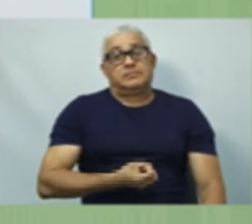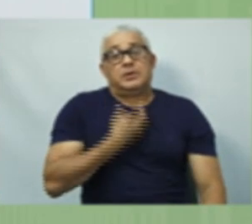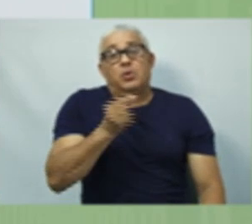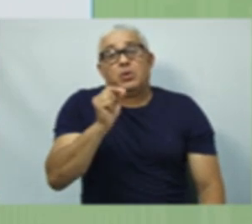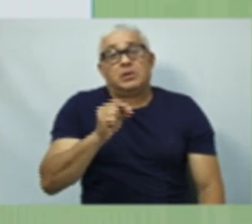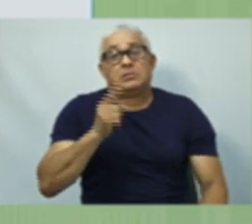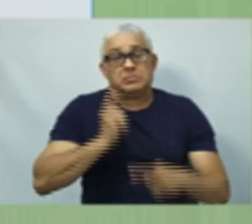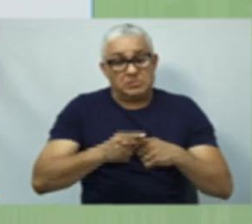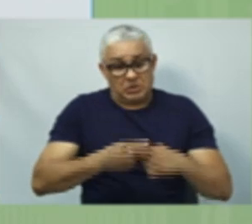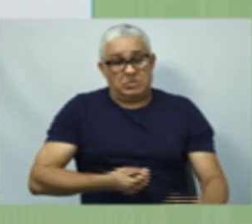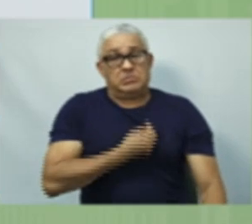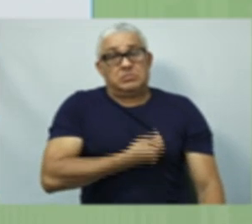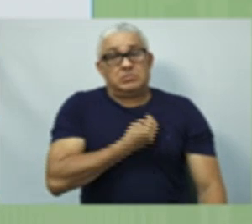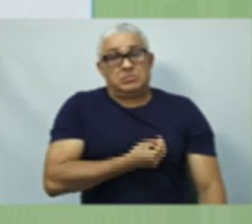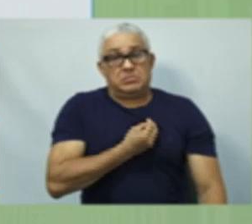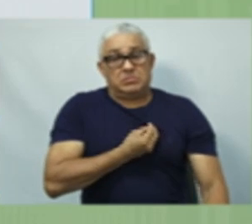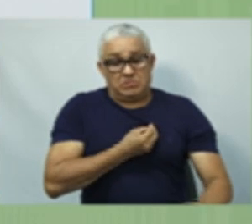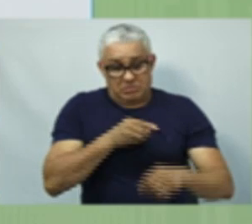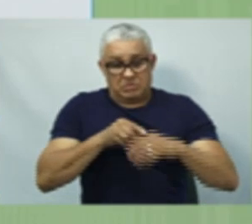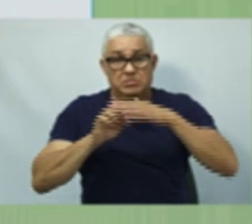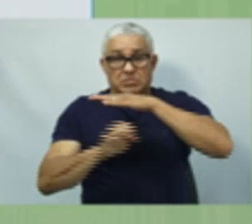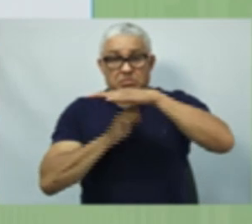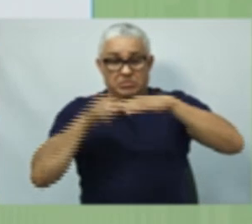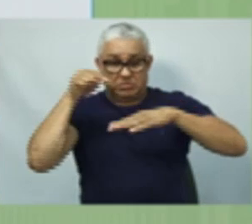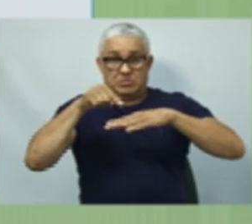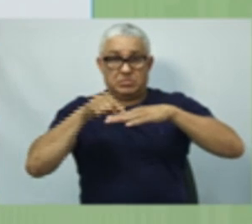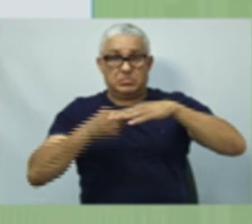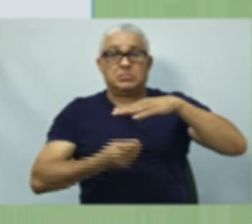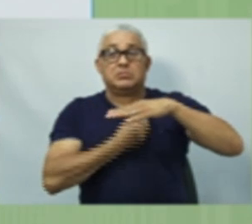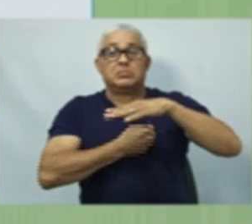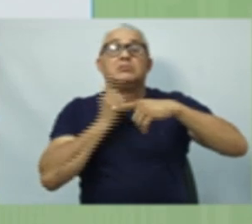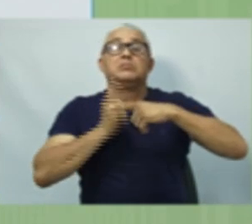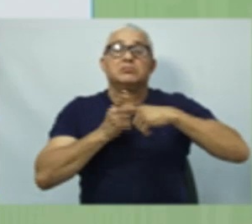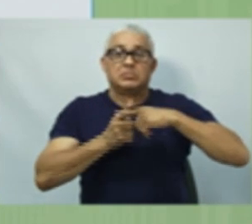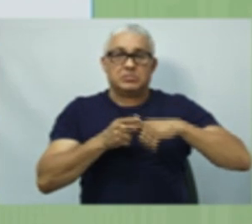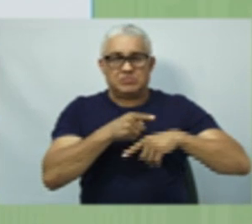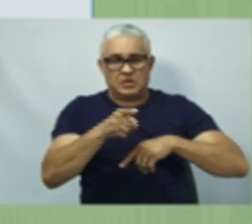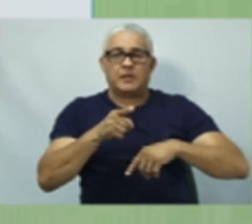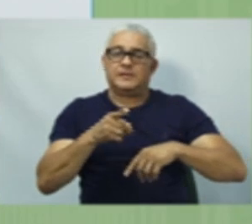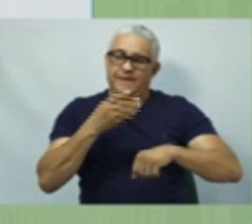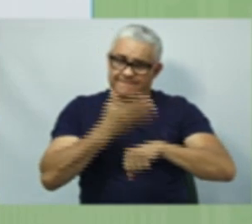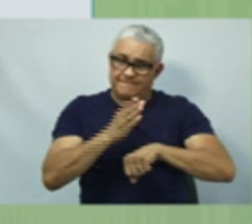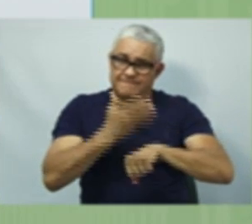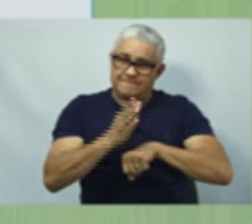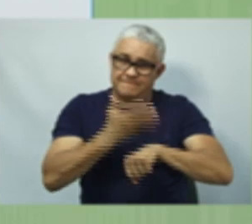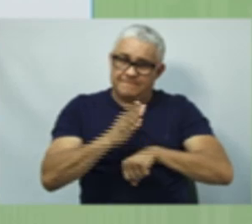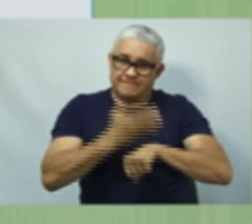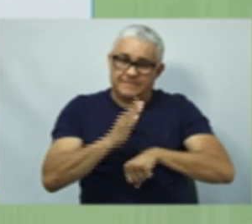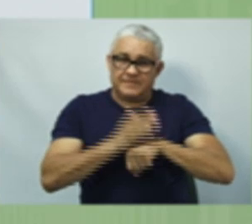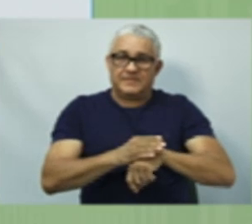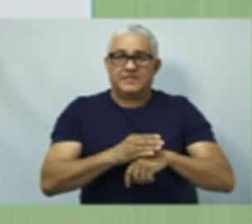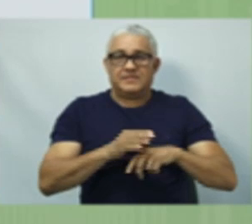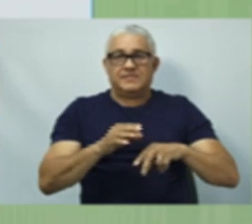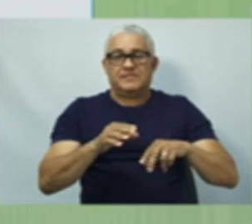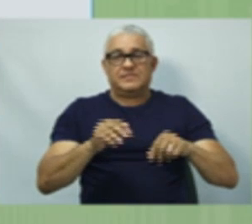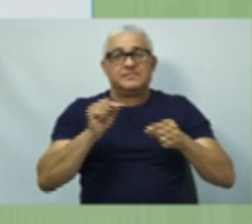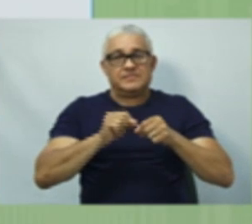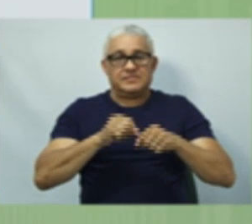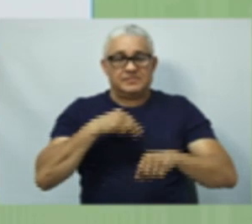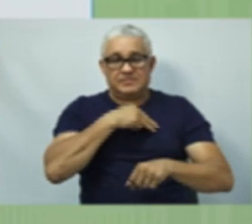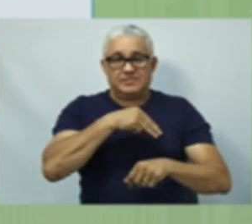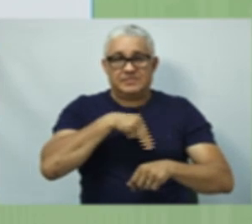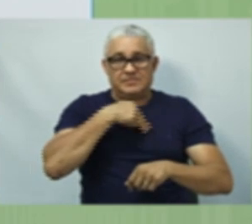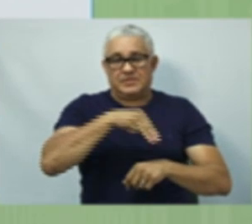eu existo enquanto organização? Creio que vocês praticaram bastante aí, que vocês fizeram a missão pessoal de